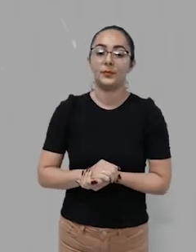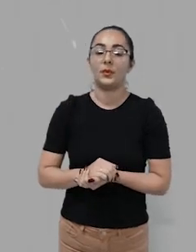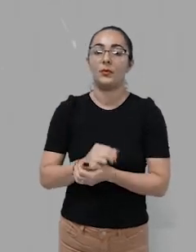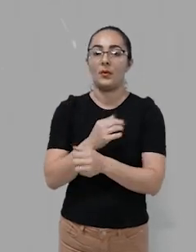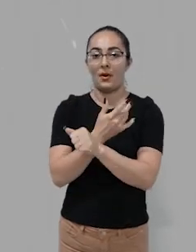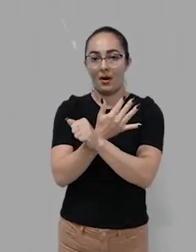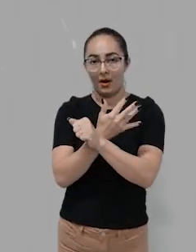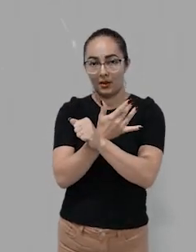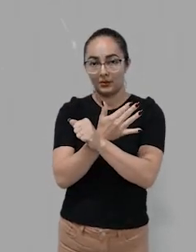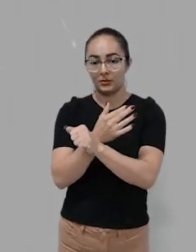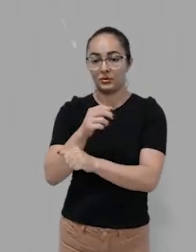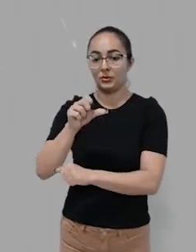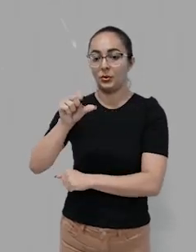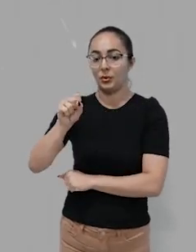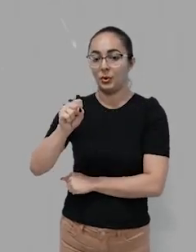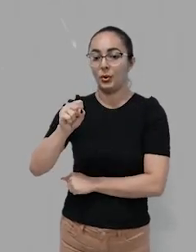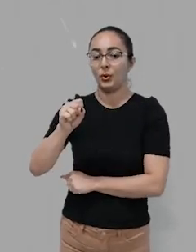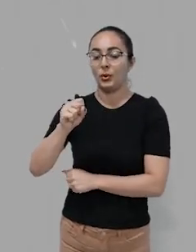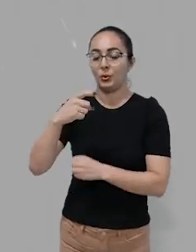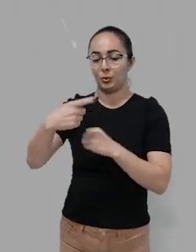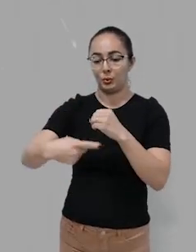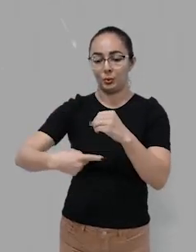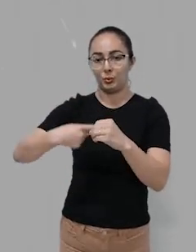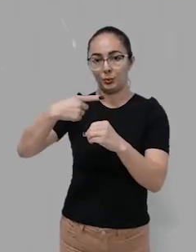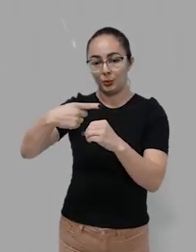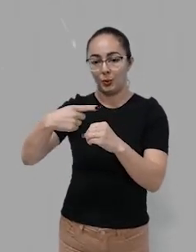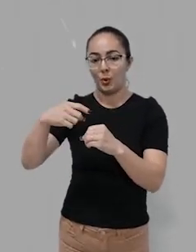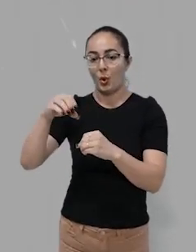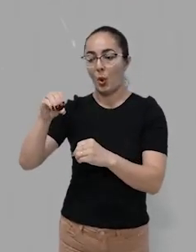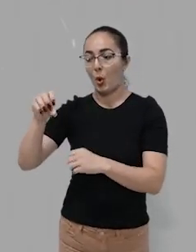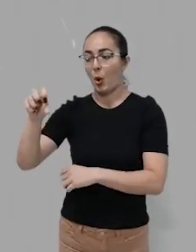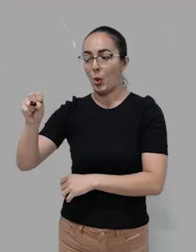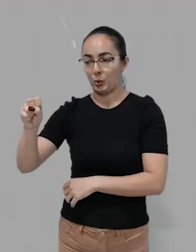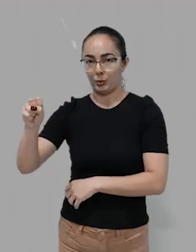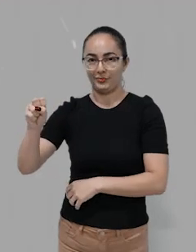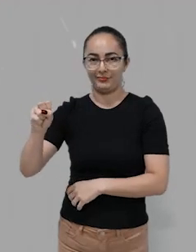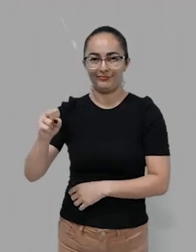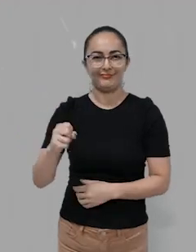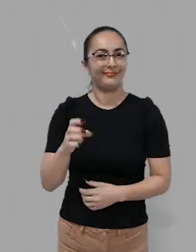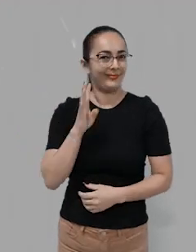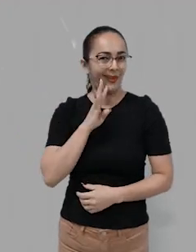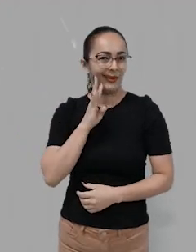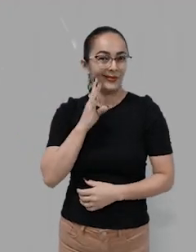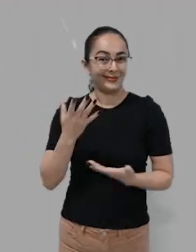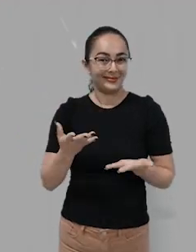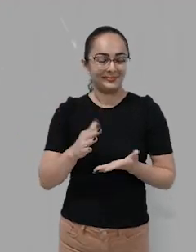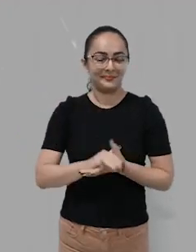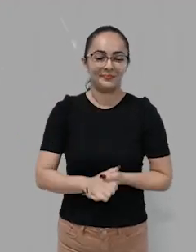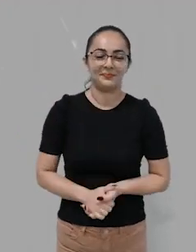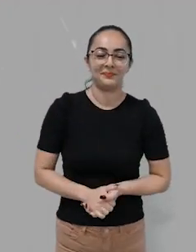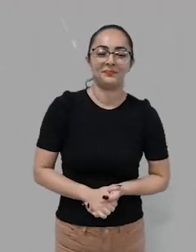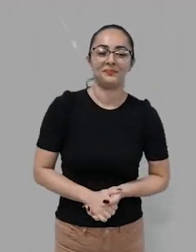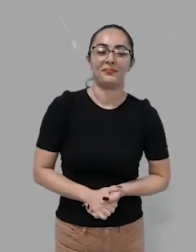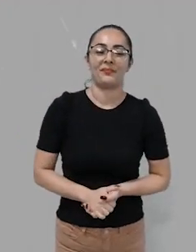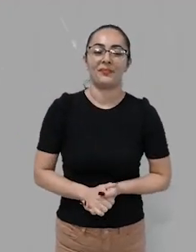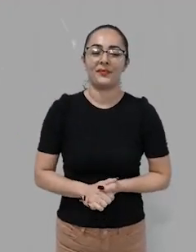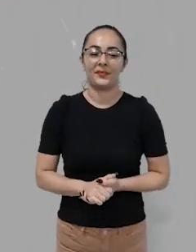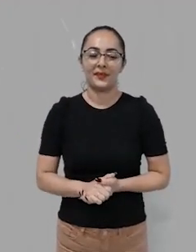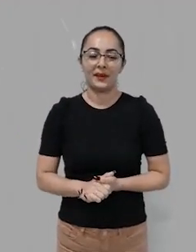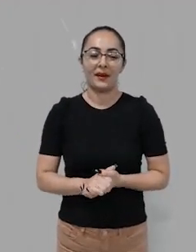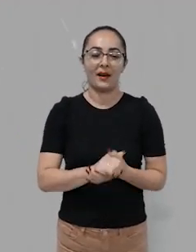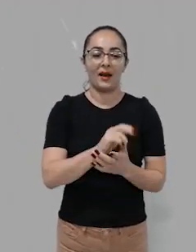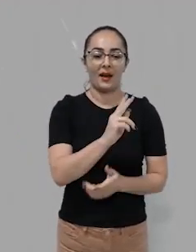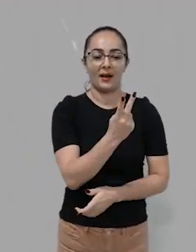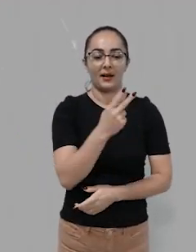ácido sulfuroso. Massa, né? Olha só. O HNO3, ele é o padrão.